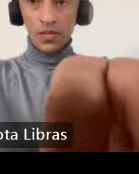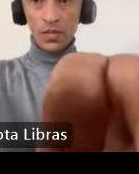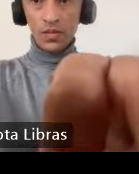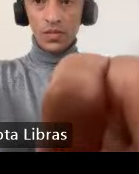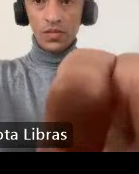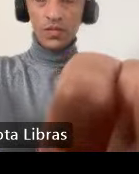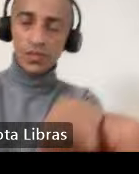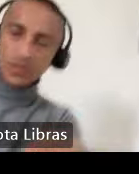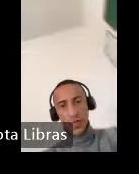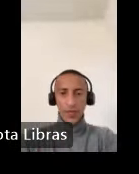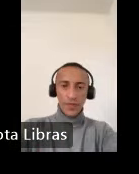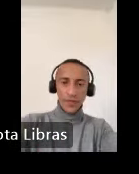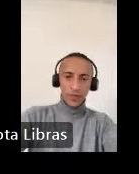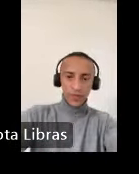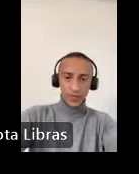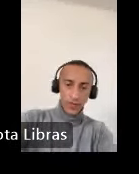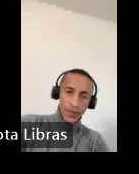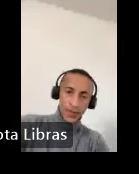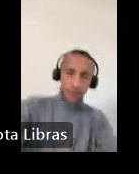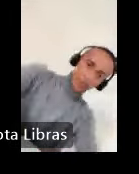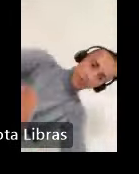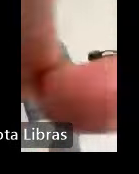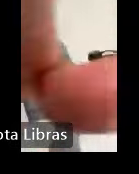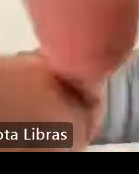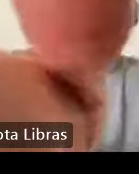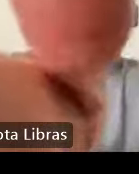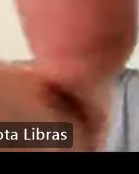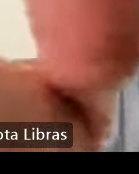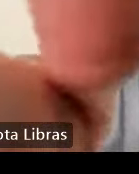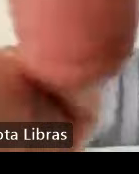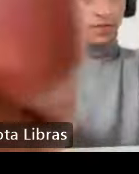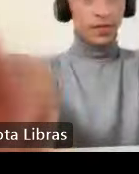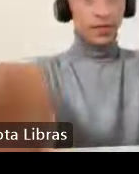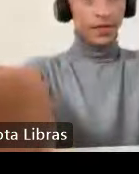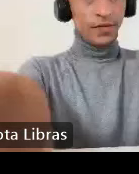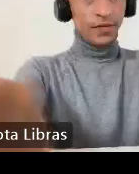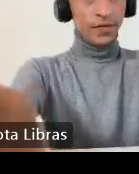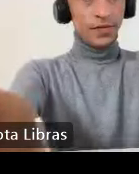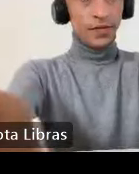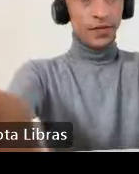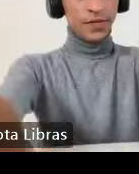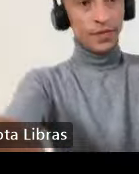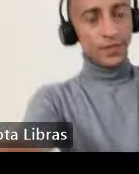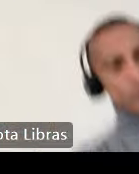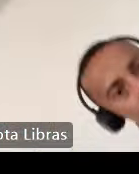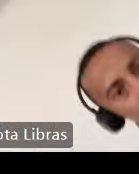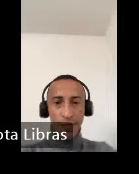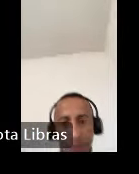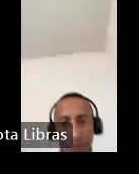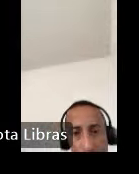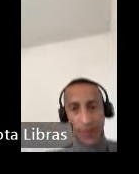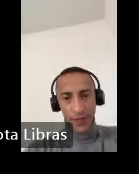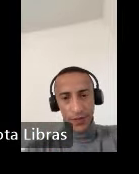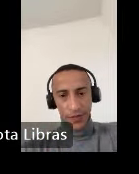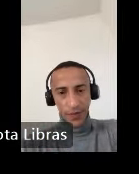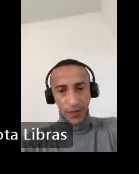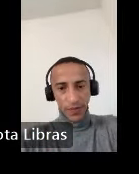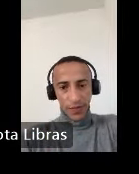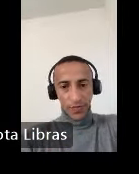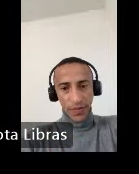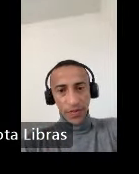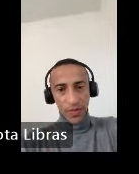como né da da daquilo que a gente utilizou para prevenir e para construir a decisão da motivação dela